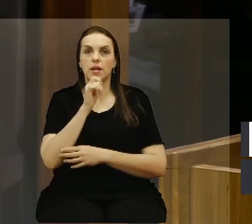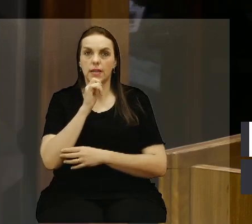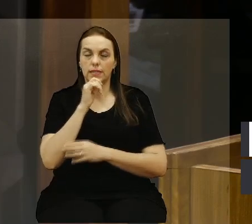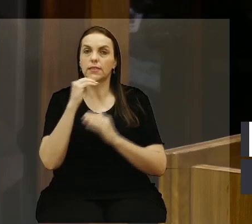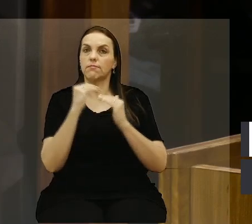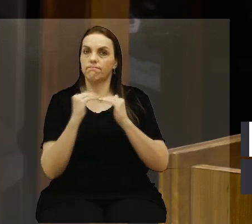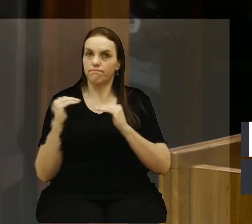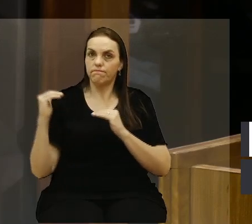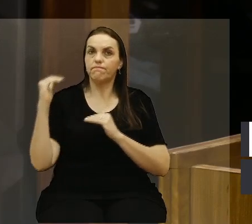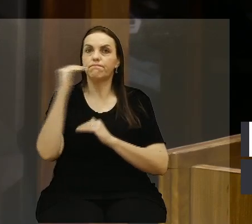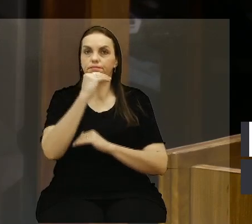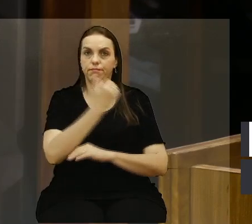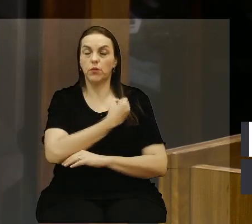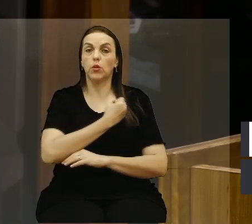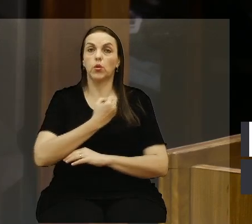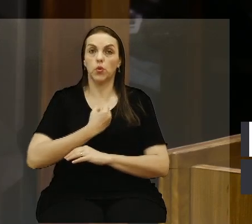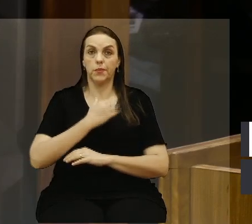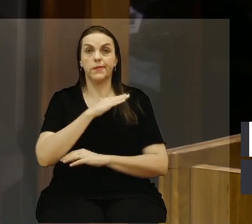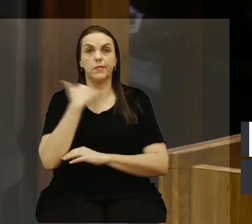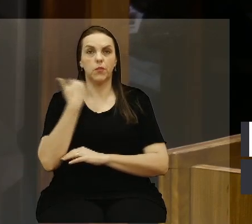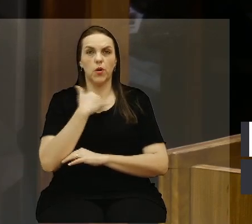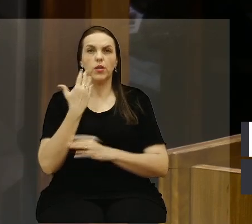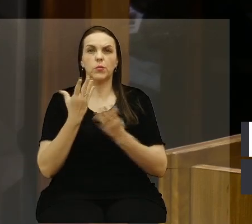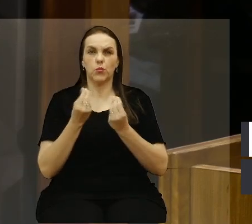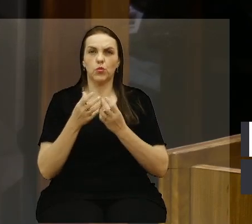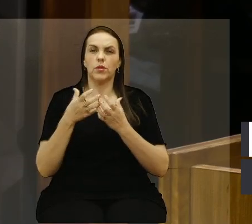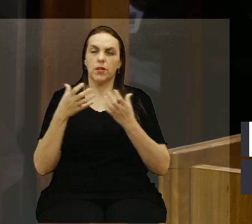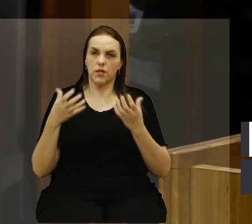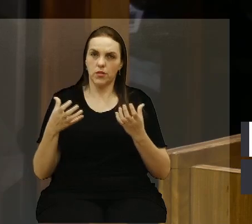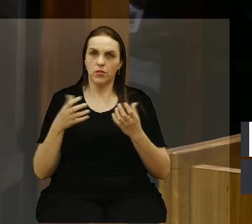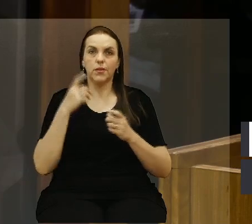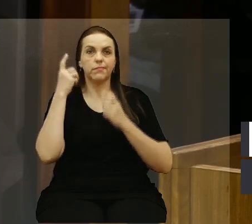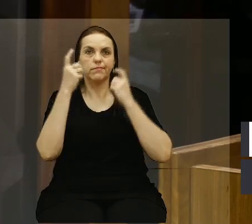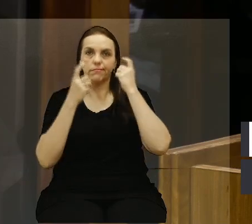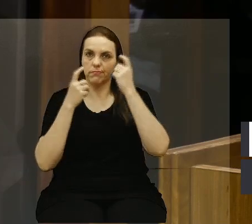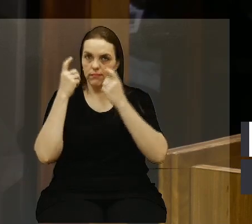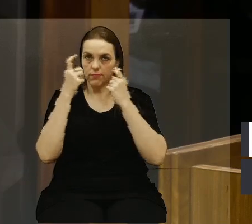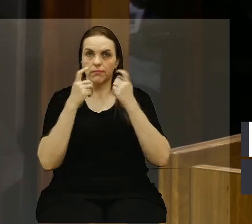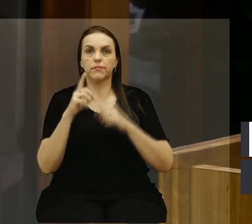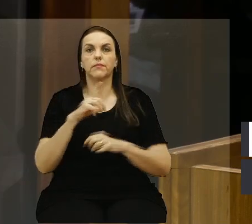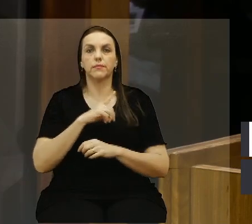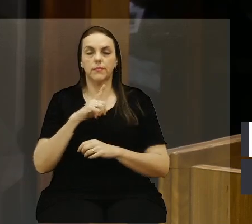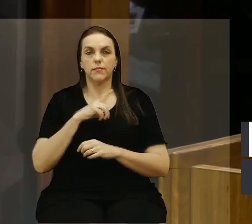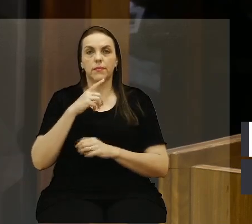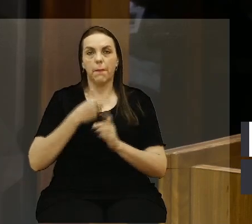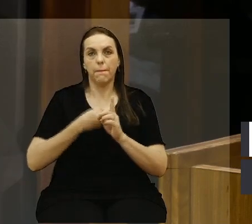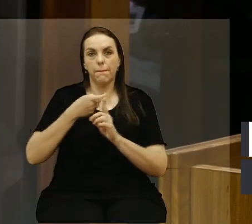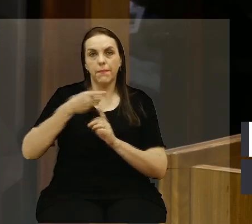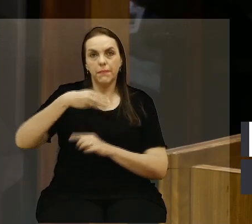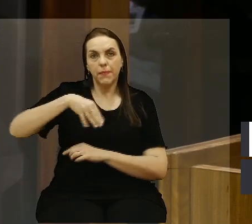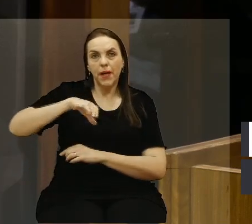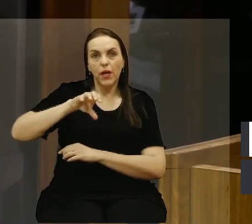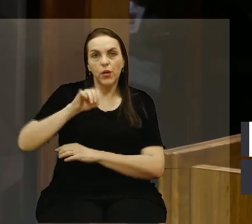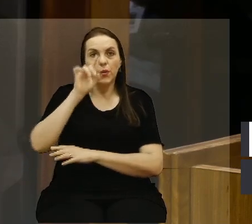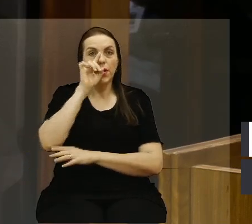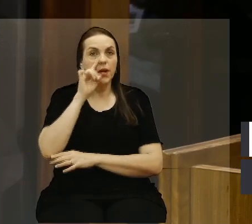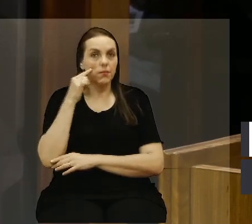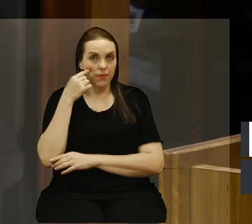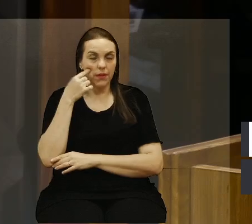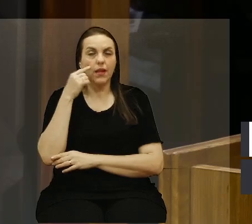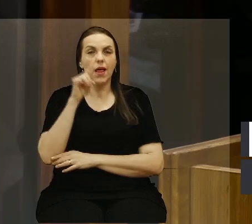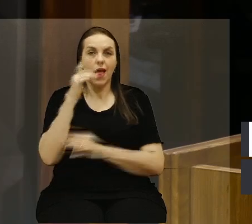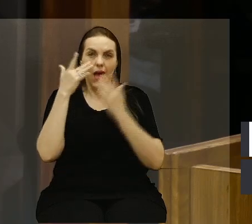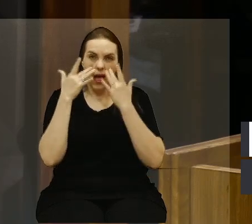alto no número de mortes no trânsito, né? Então, a preocupação que nós temos do Maio Amarelo é esse, né? Chamar a atenção